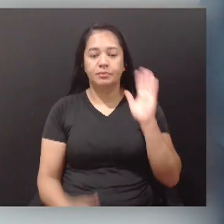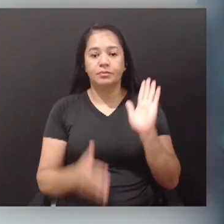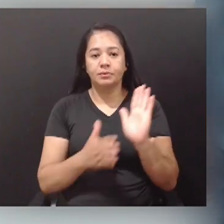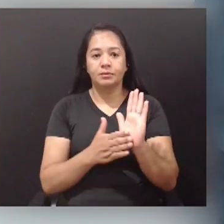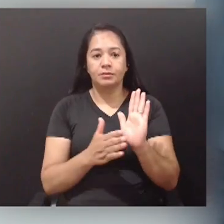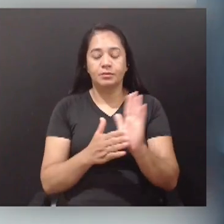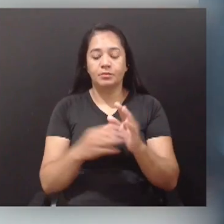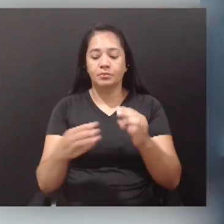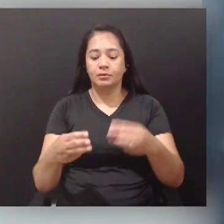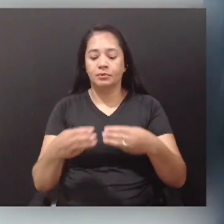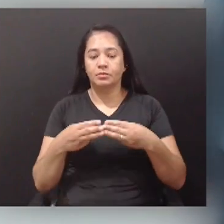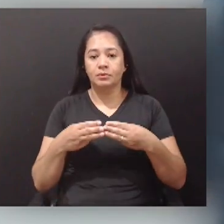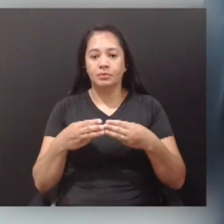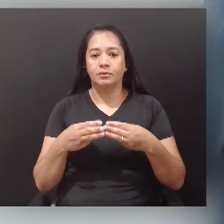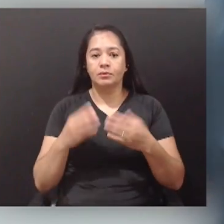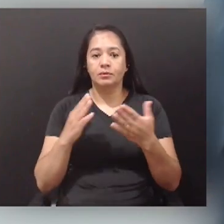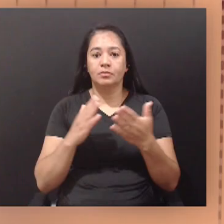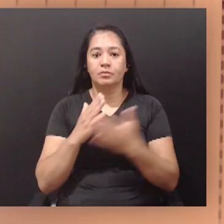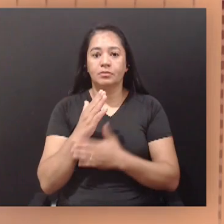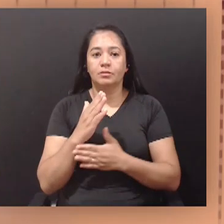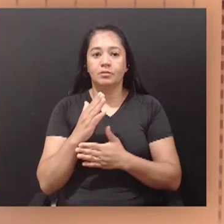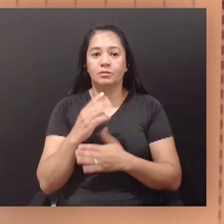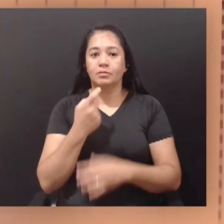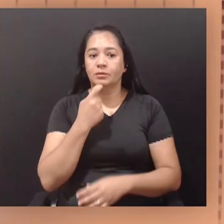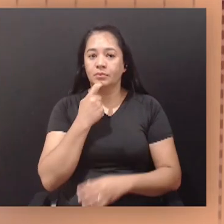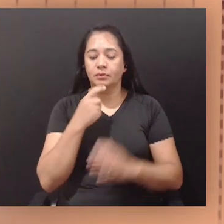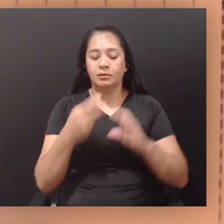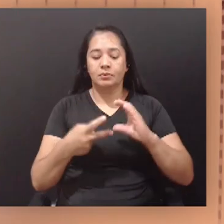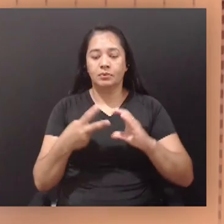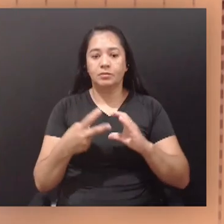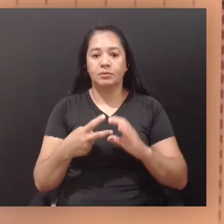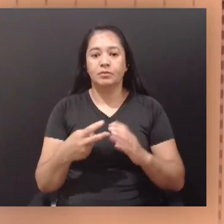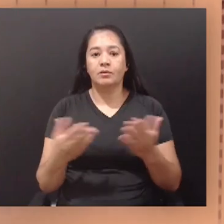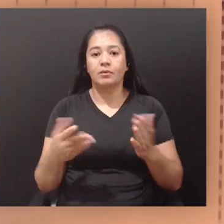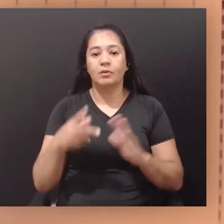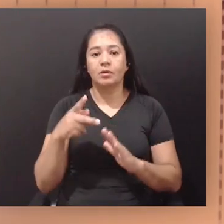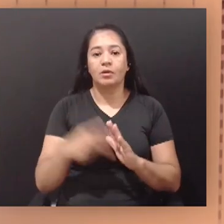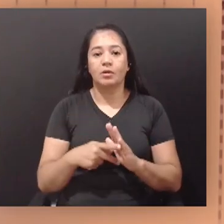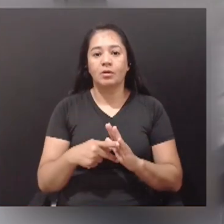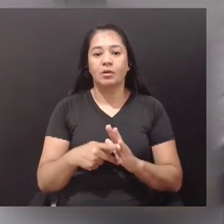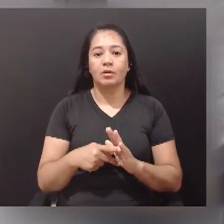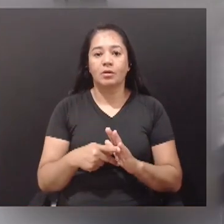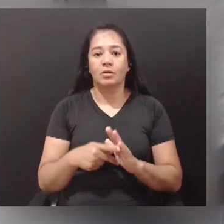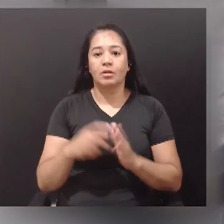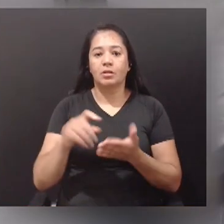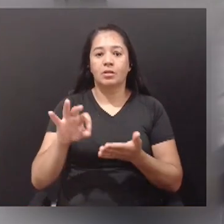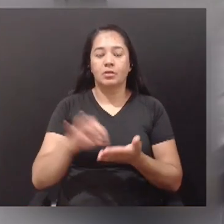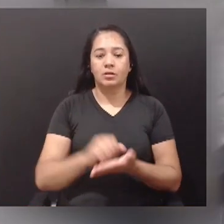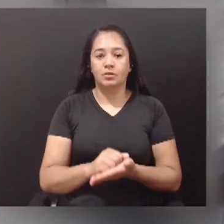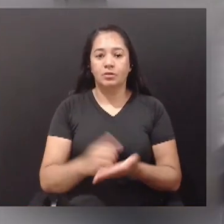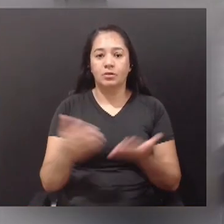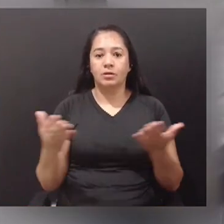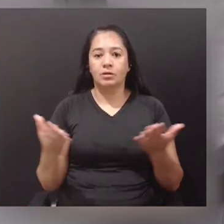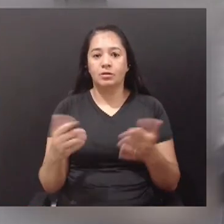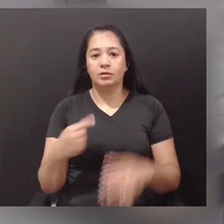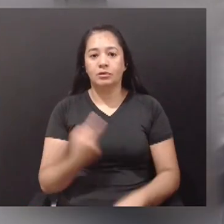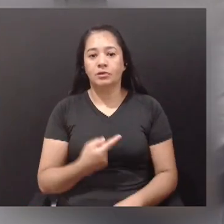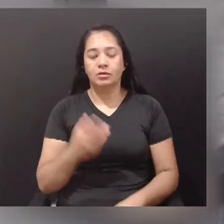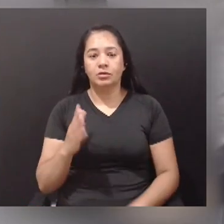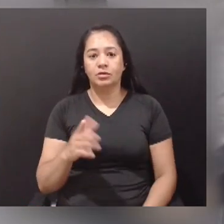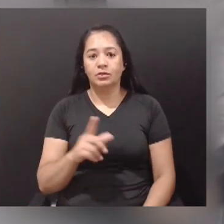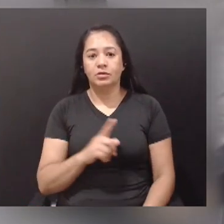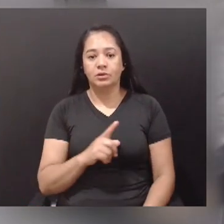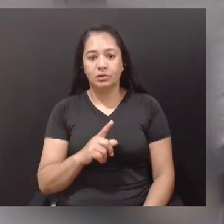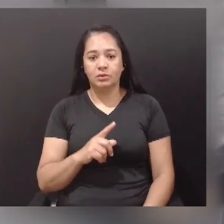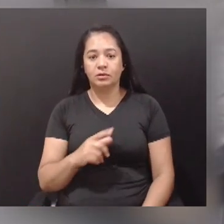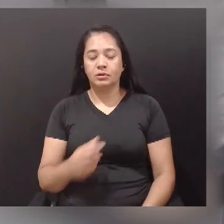moção aprovada pela Câmara de Campinas para que este projeto seja sancionado. Hoje, a gente já tem nas